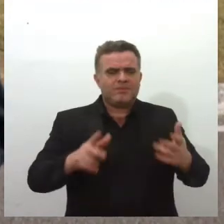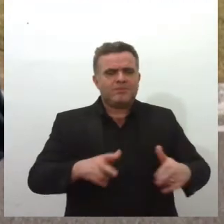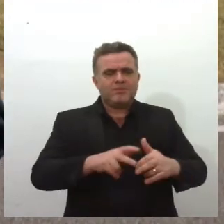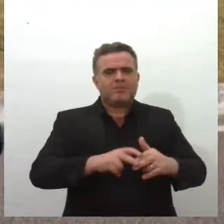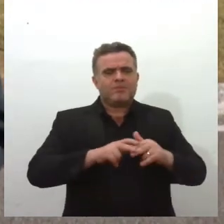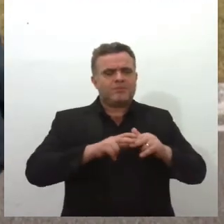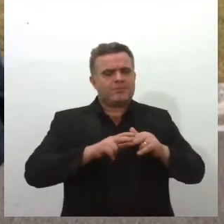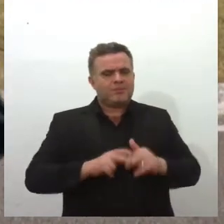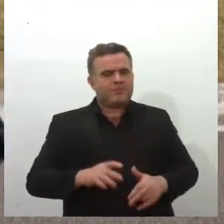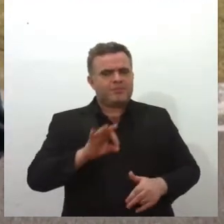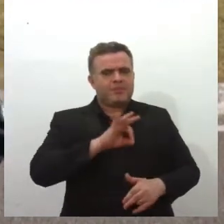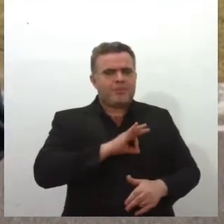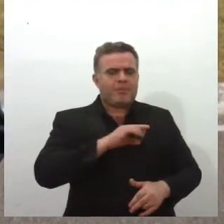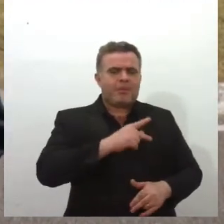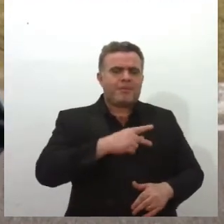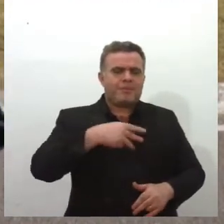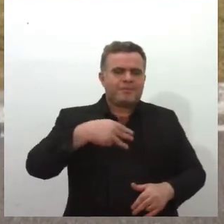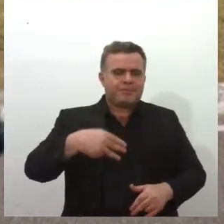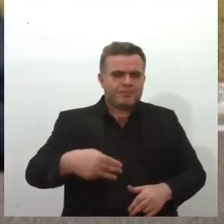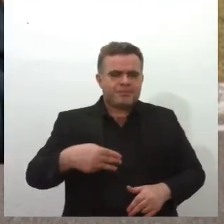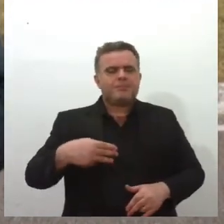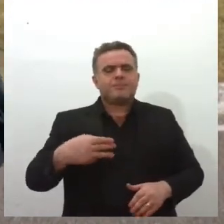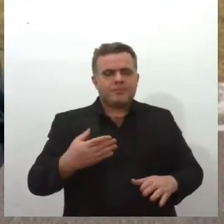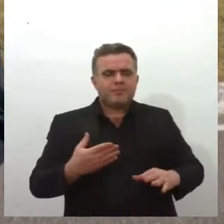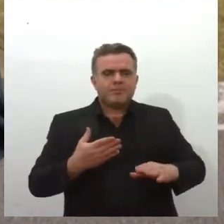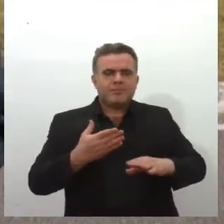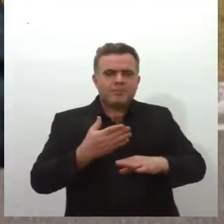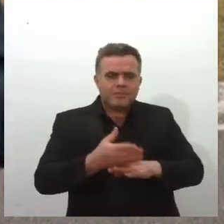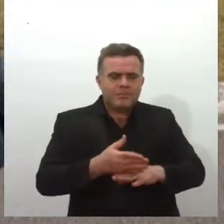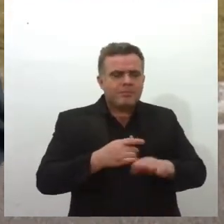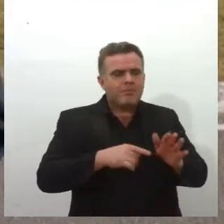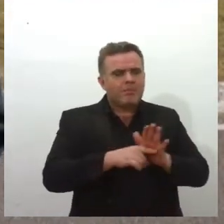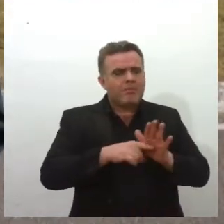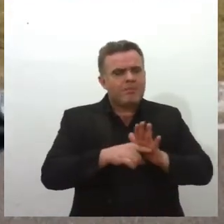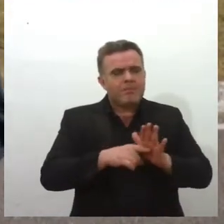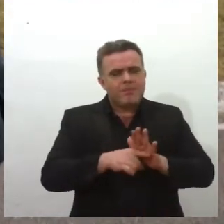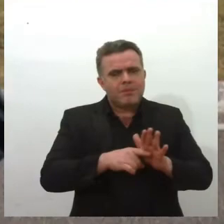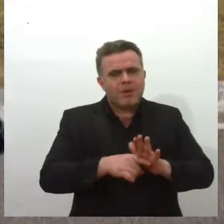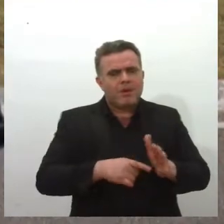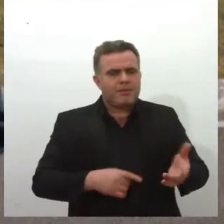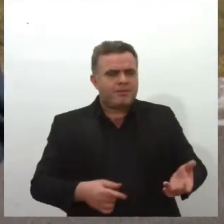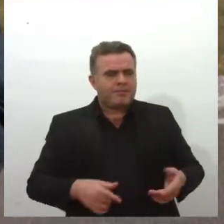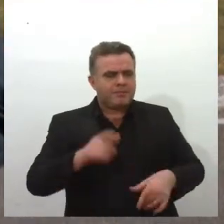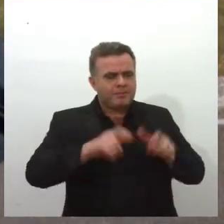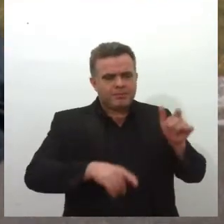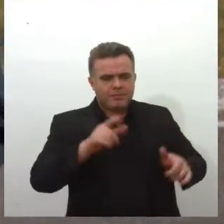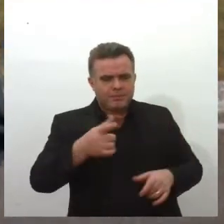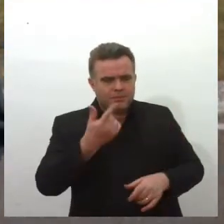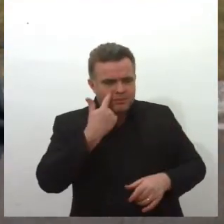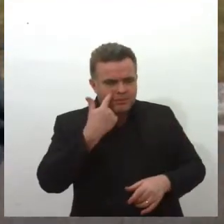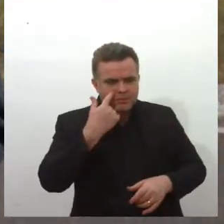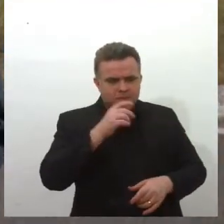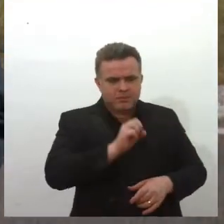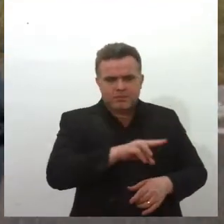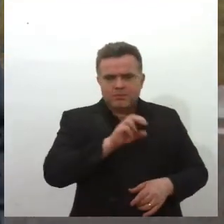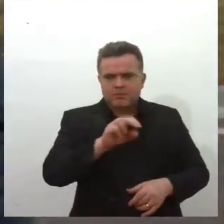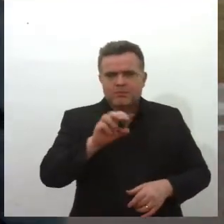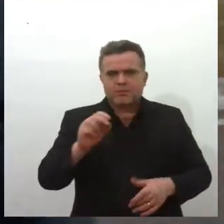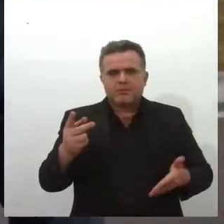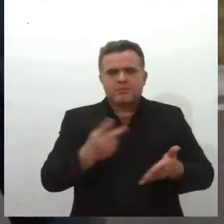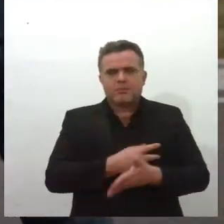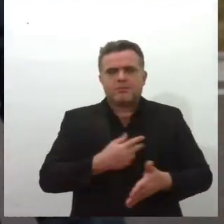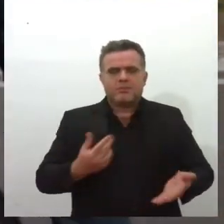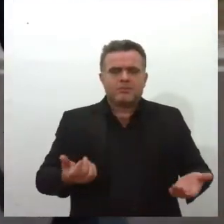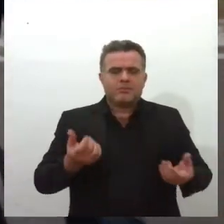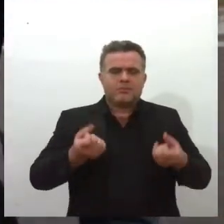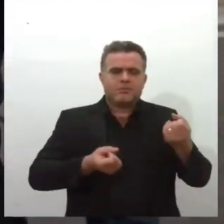Militar reforça que testes de 2 quilômetros serão realizados, a verificação, revista pessoal e automóveis também serão realizados nesse período.